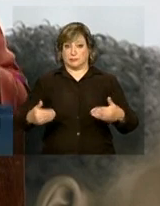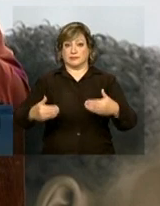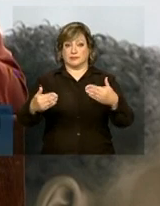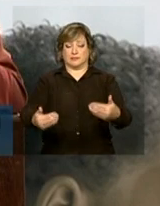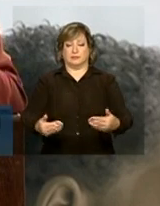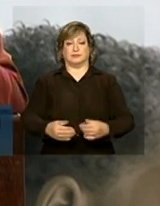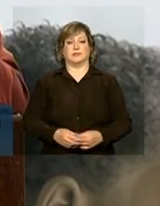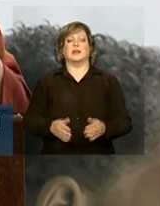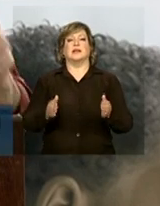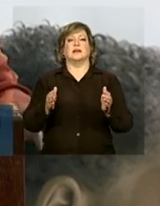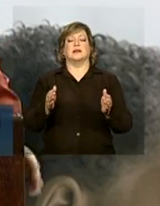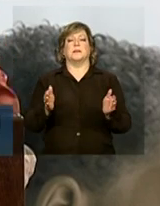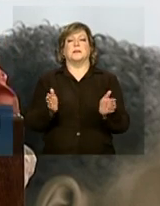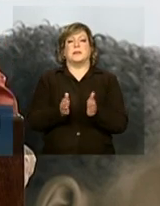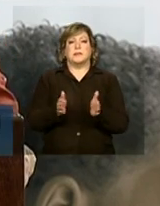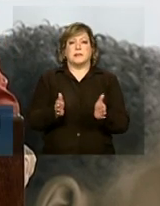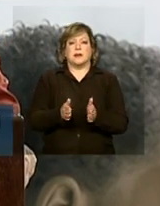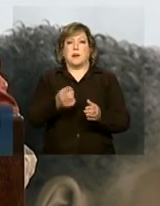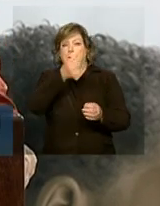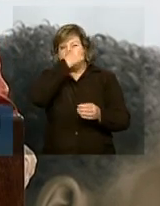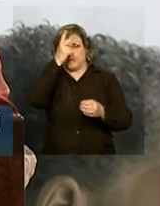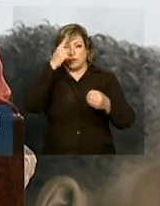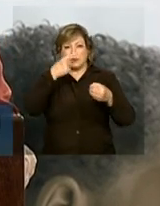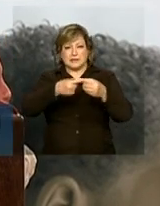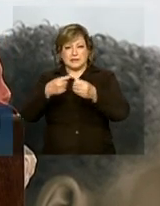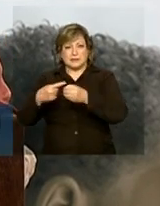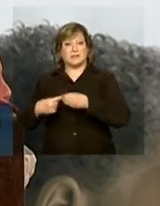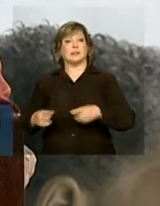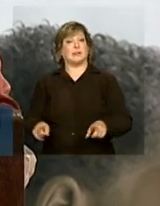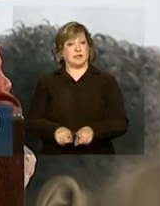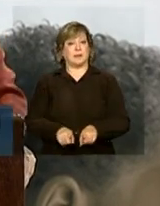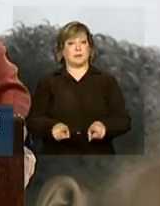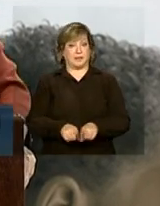E nos pequenos municípios também.